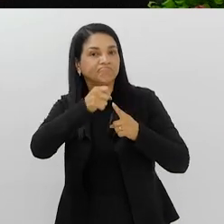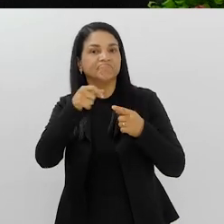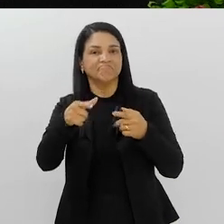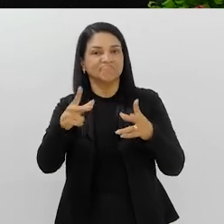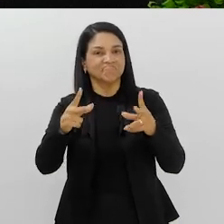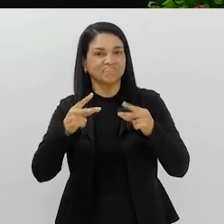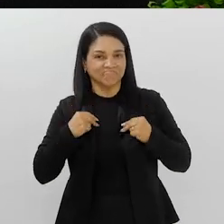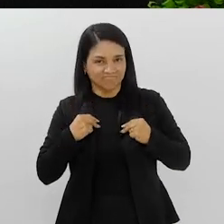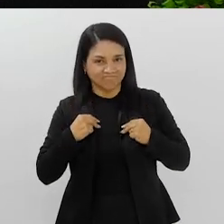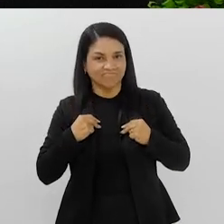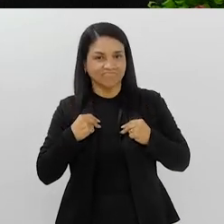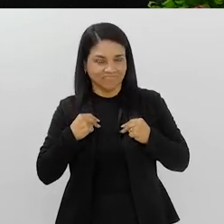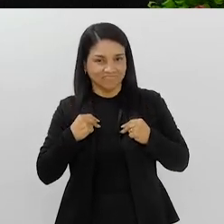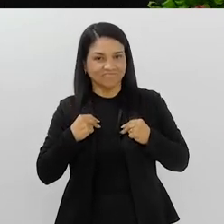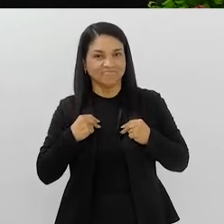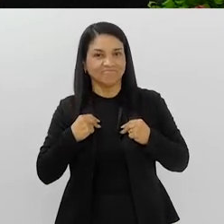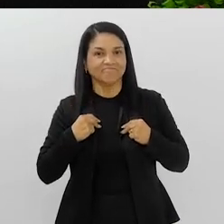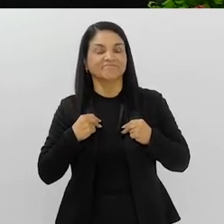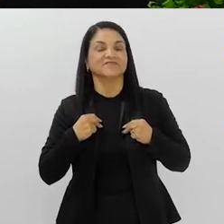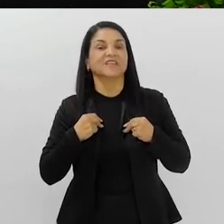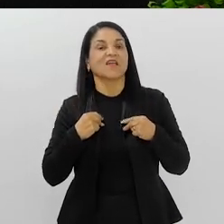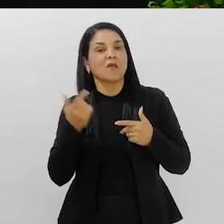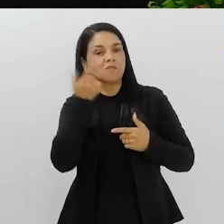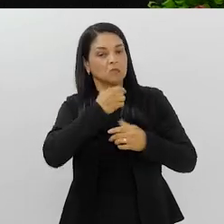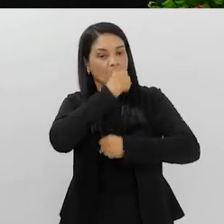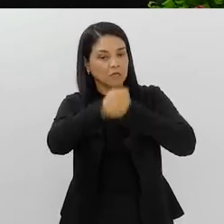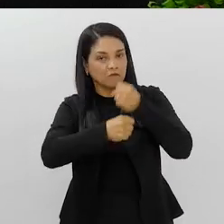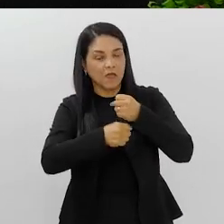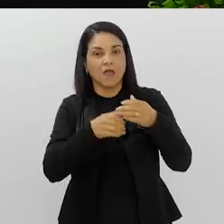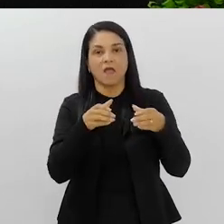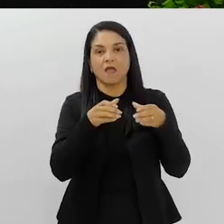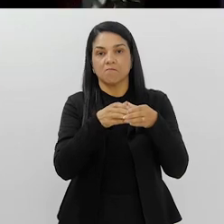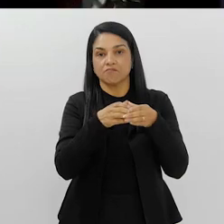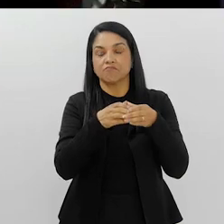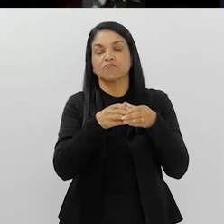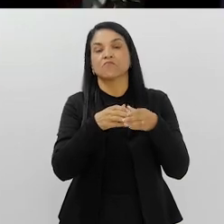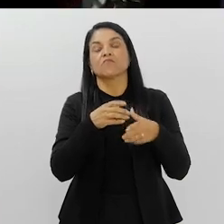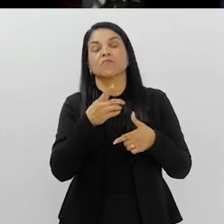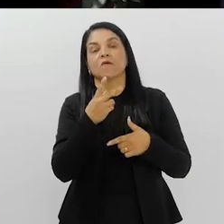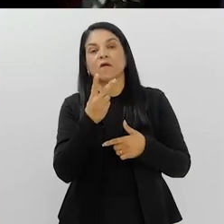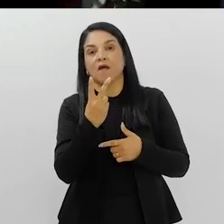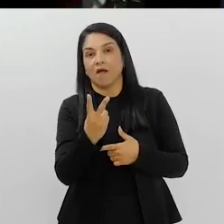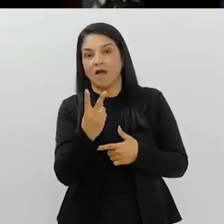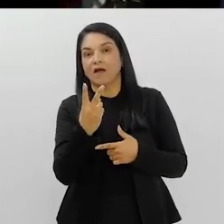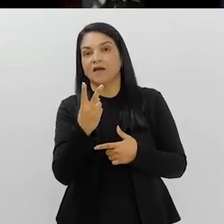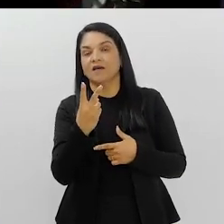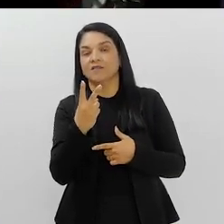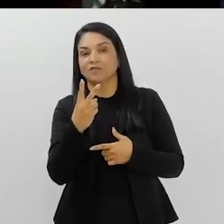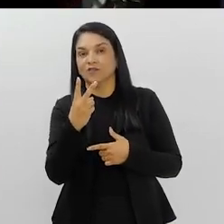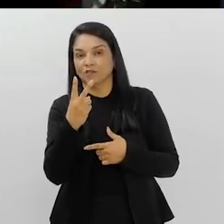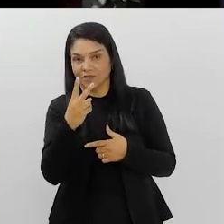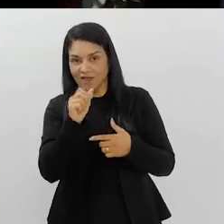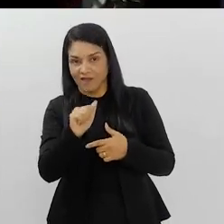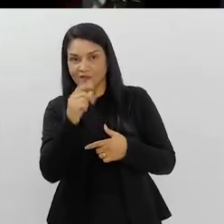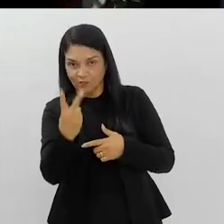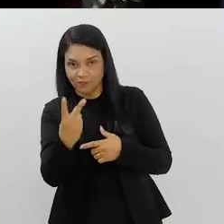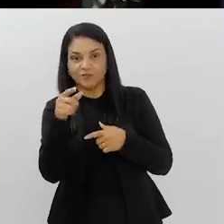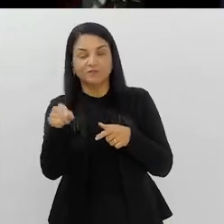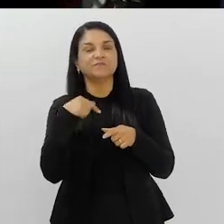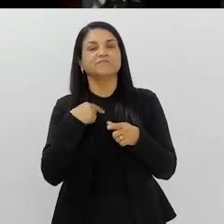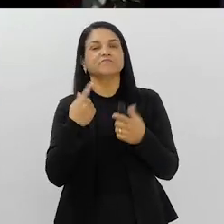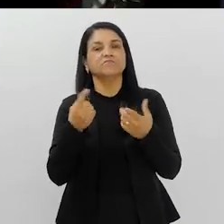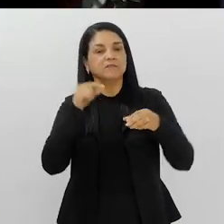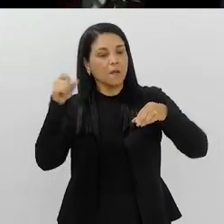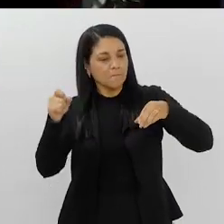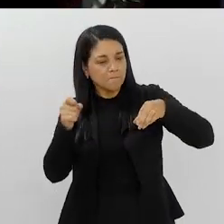essa belíssima campanha com o título da Série A2 do Campeonato Carioca. Reinaldo, disputa dos tiros livres da marca do pênalti na